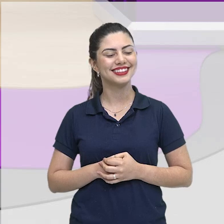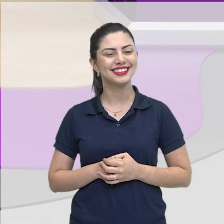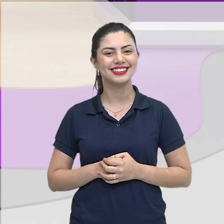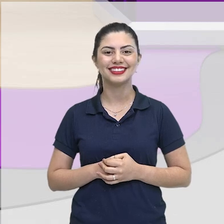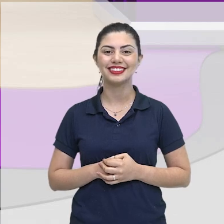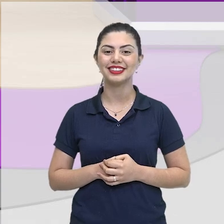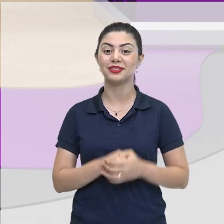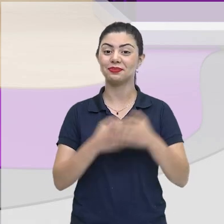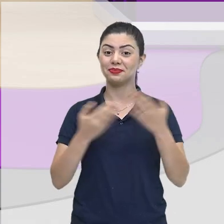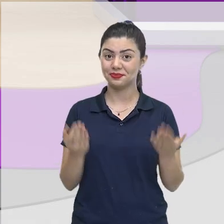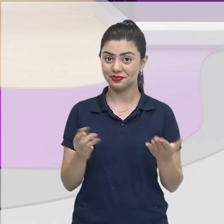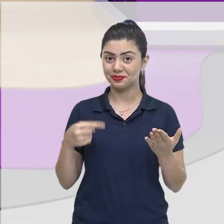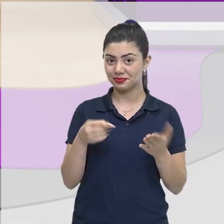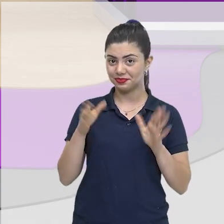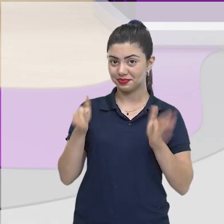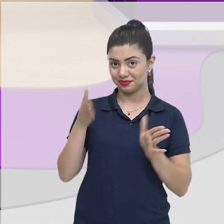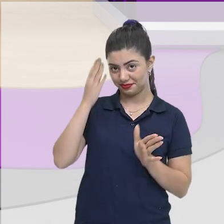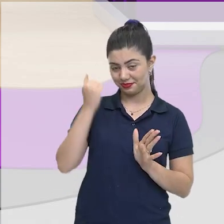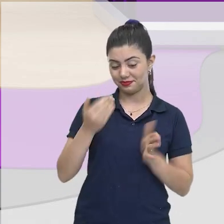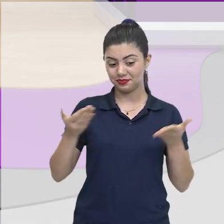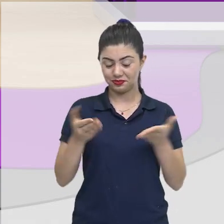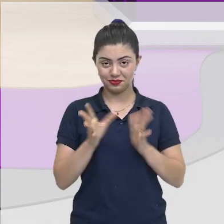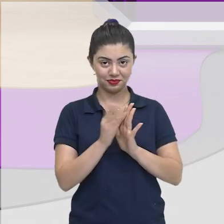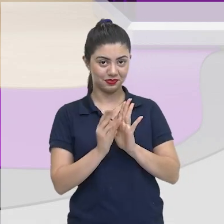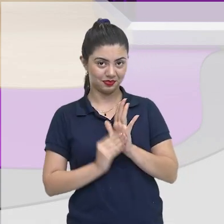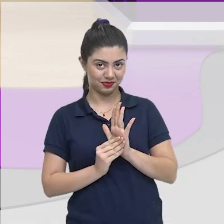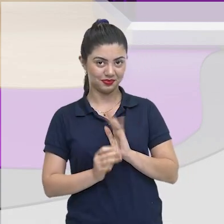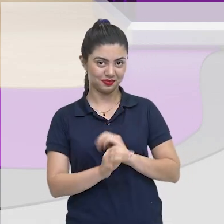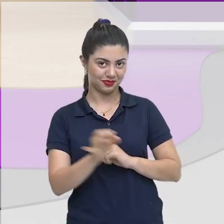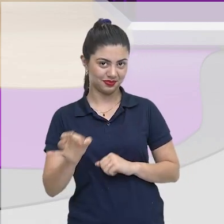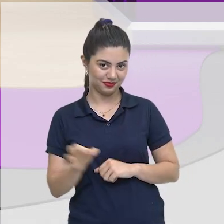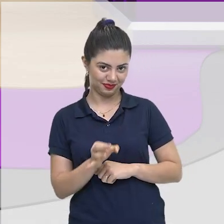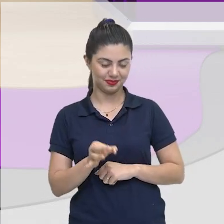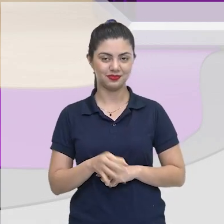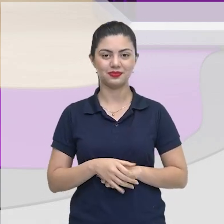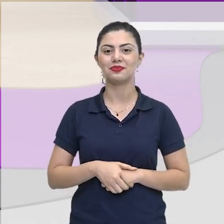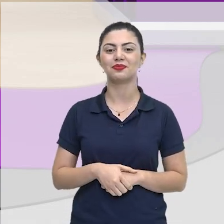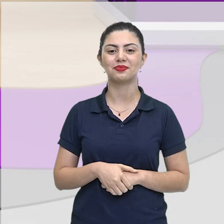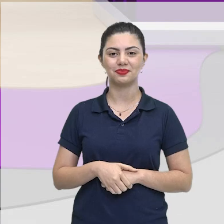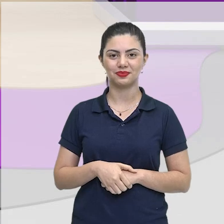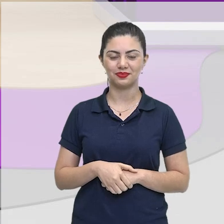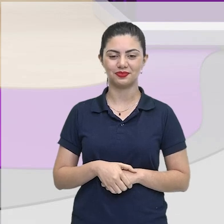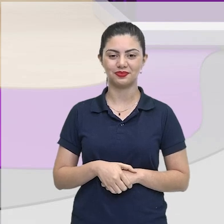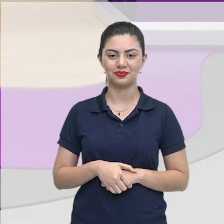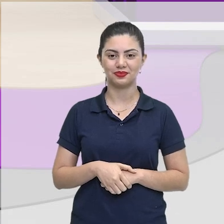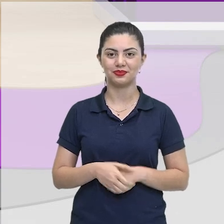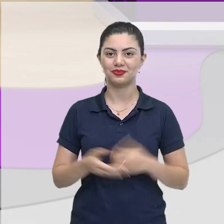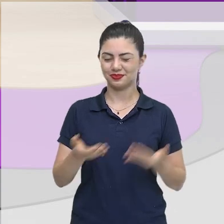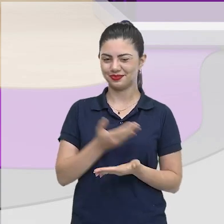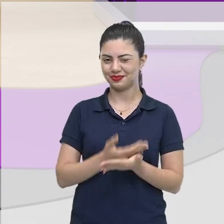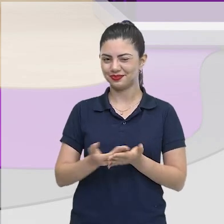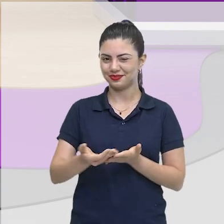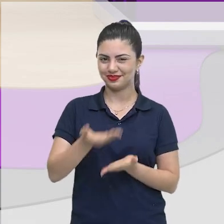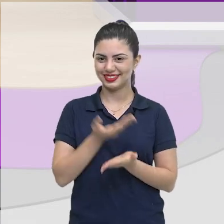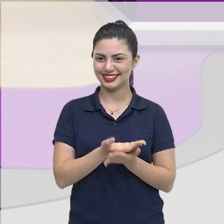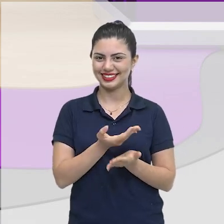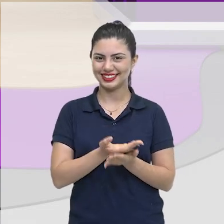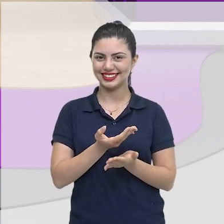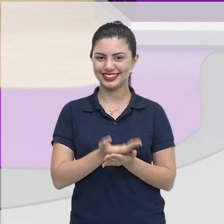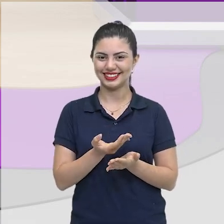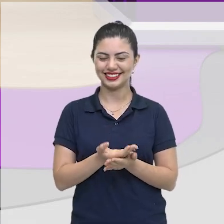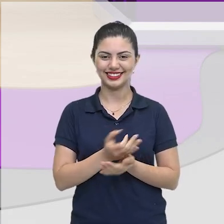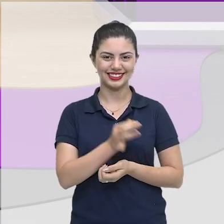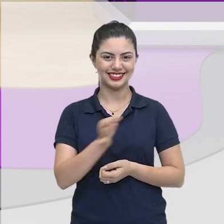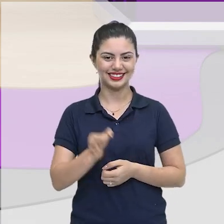Ok, agora que estamos de posse do conteúdo da aula de hoje, né, o seu detalhamento do conteúdo, vamos dar início à nossa aula, como sempre, fazendo a